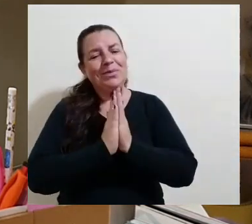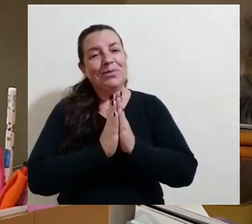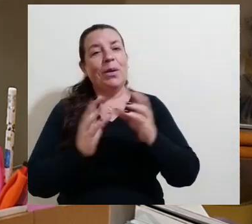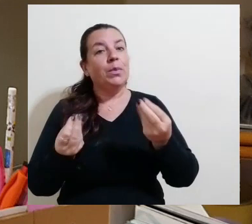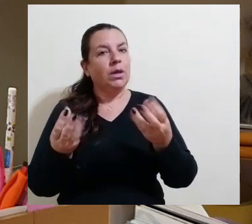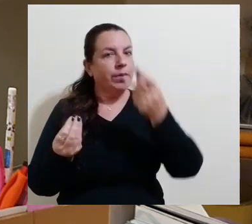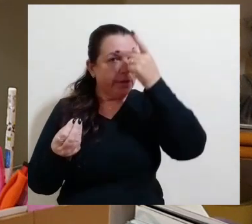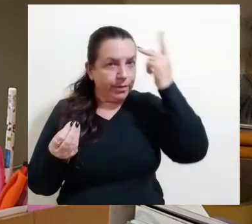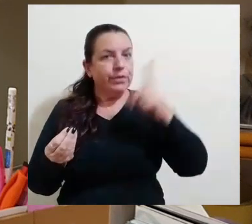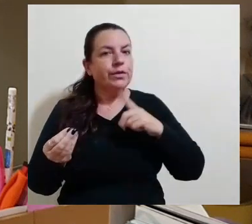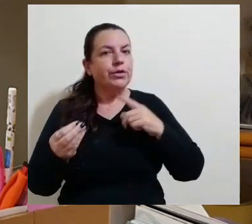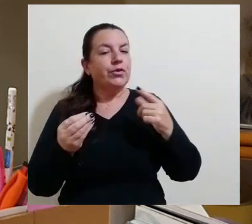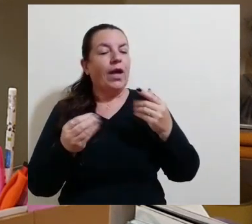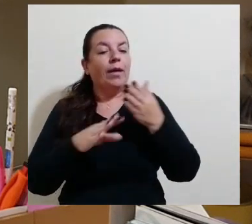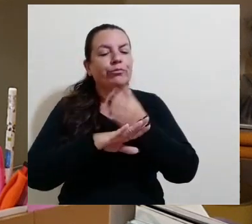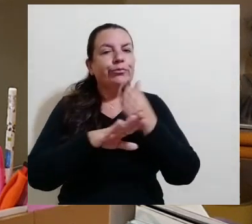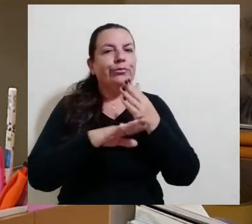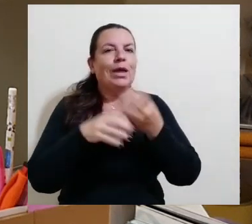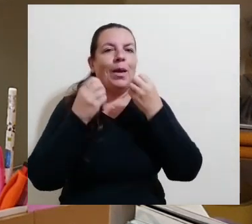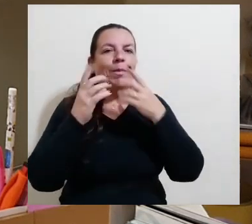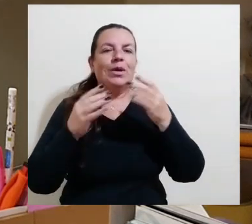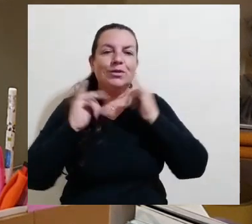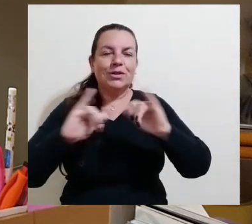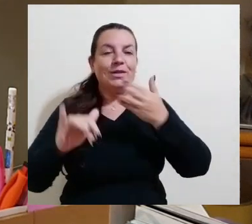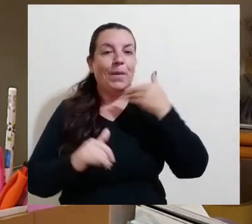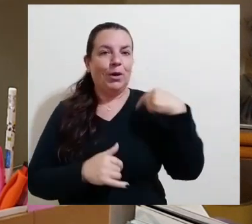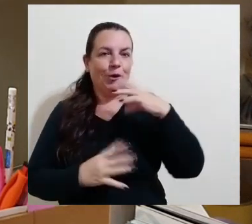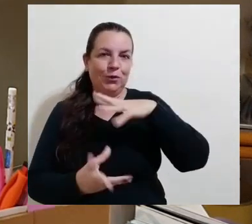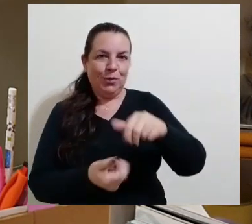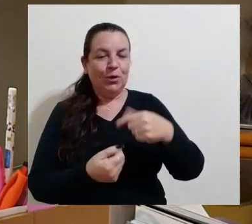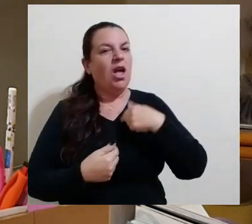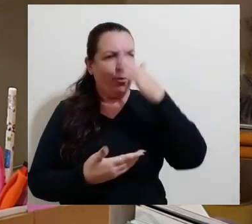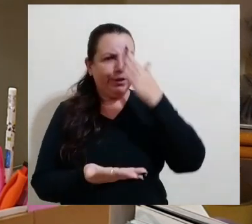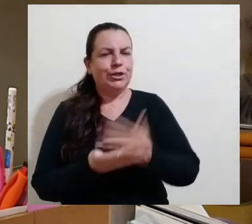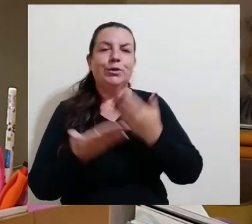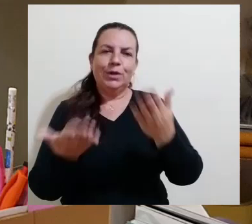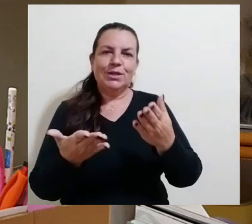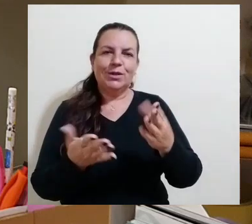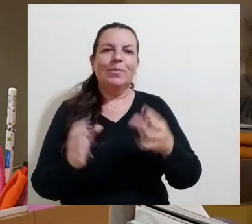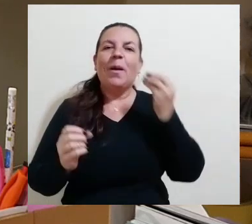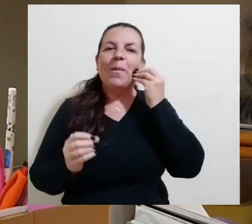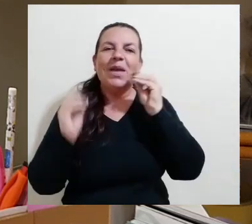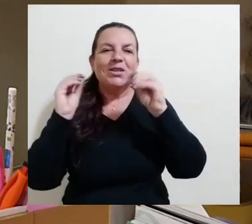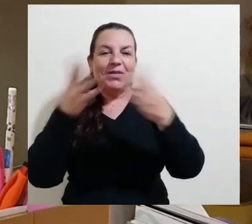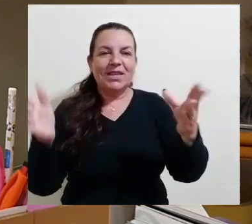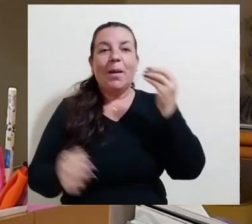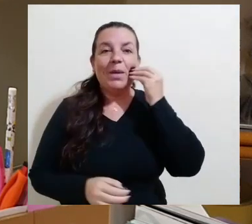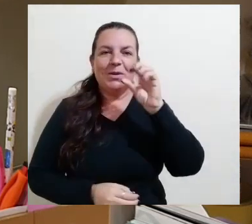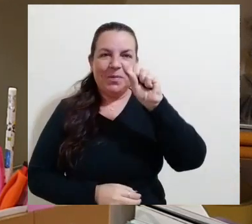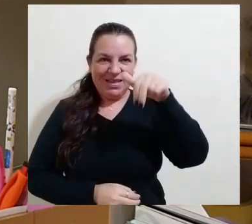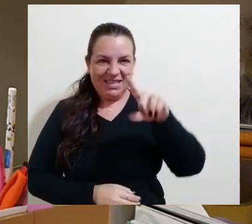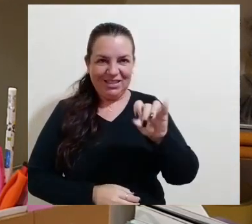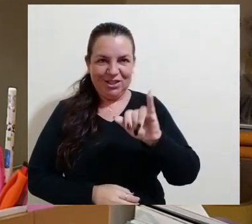de pessoas possível porque quanto mais gente tiver acesso a boas notícias melhor nosso mundo vai ser eu acredito muito nisso um grande beijo